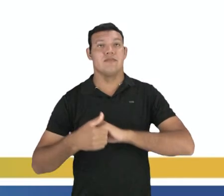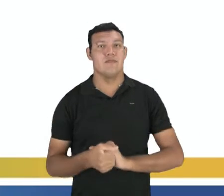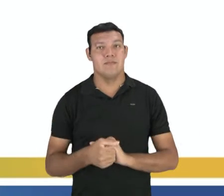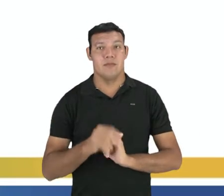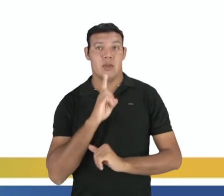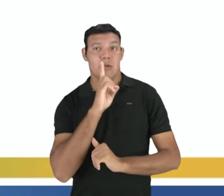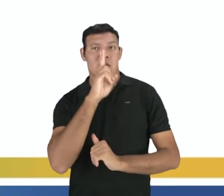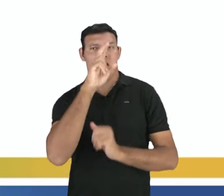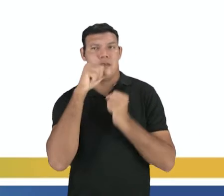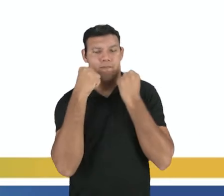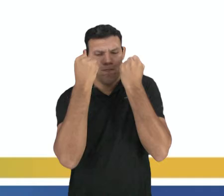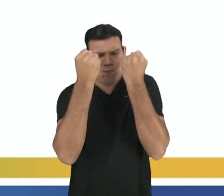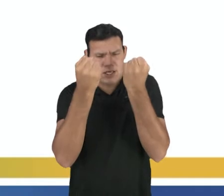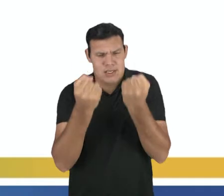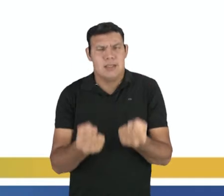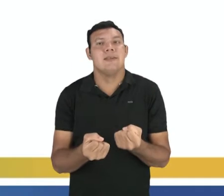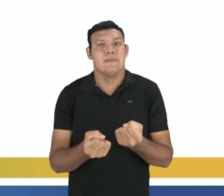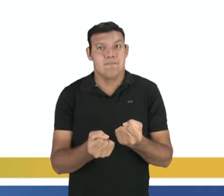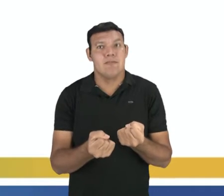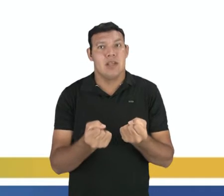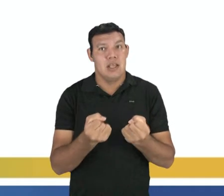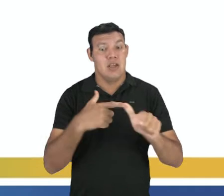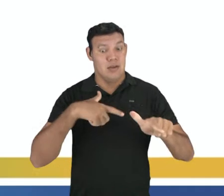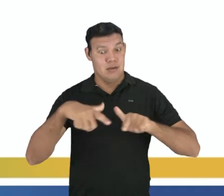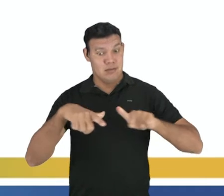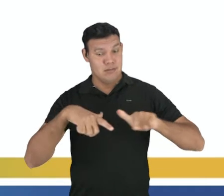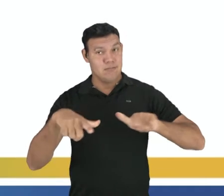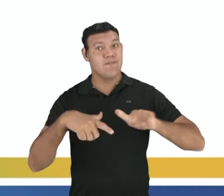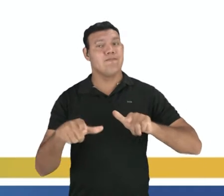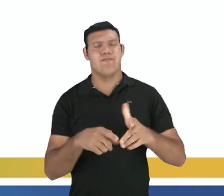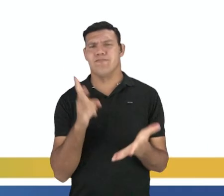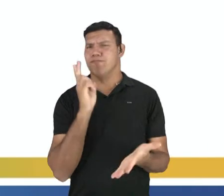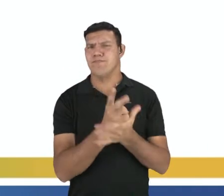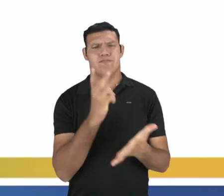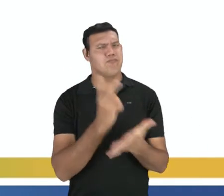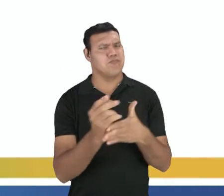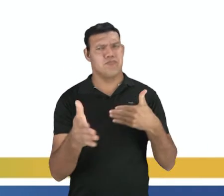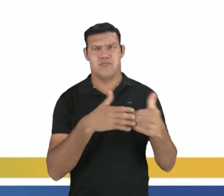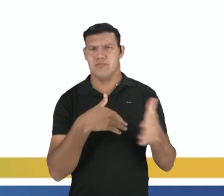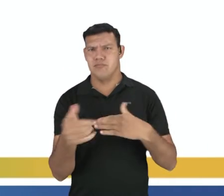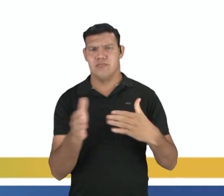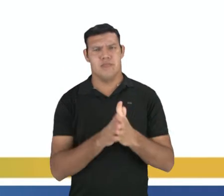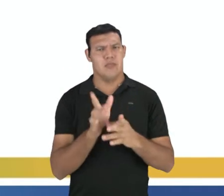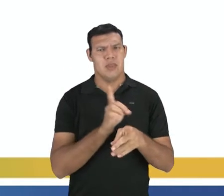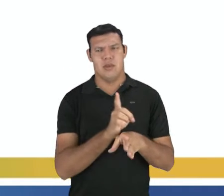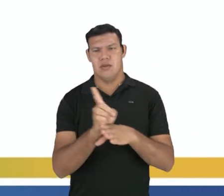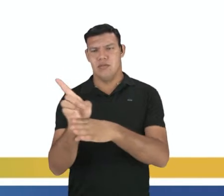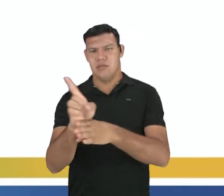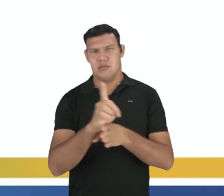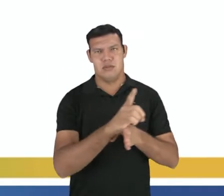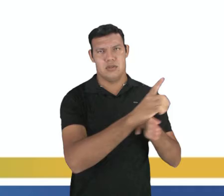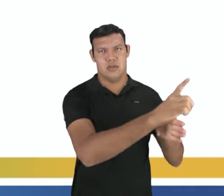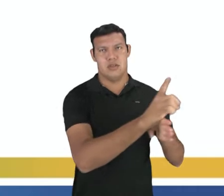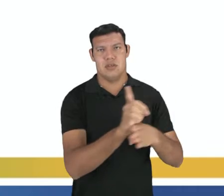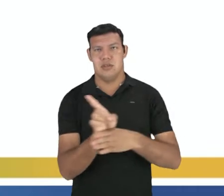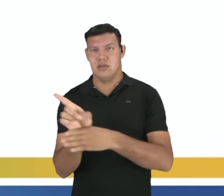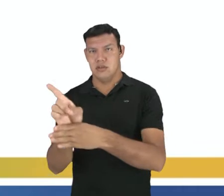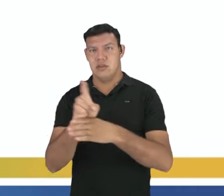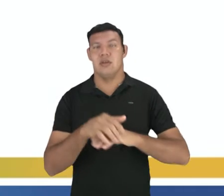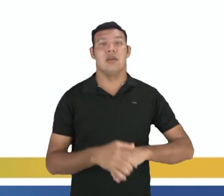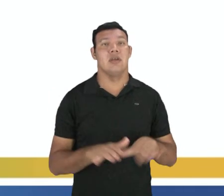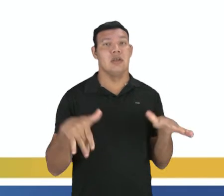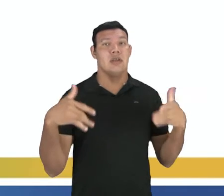ele é uma força conservativa isso quer dizer que o trabalho é o mesmo independentemente da trajetória tá olha a sua situação